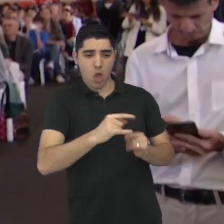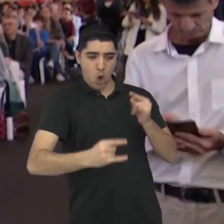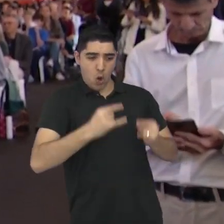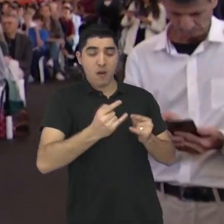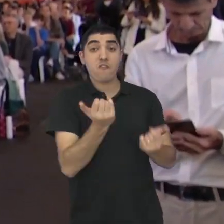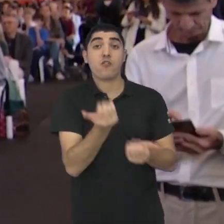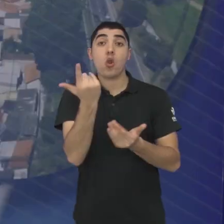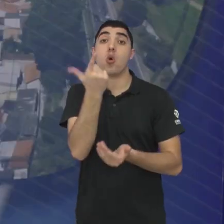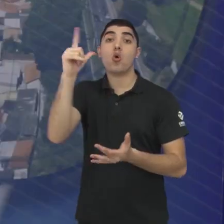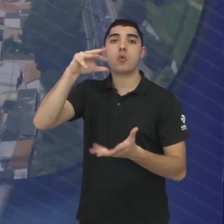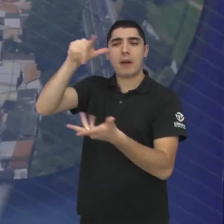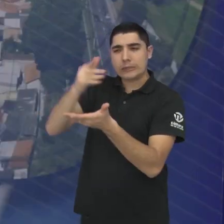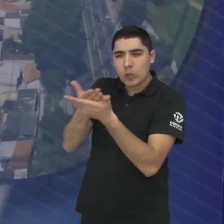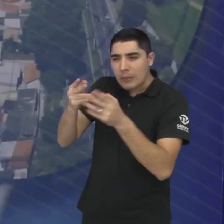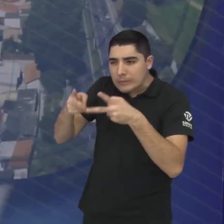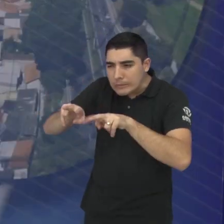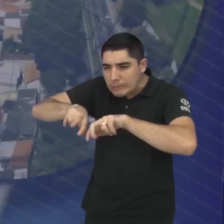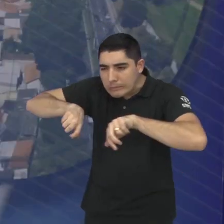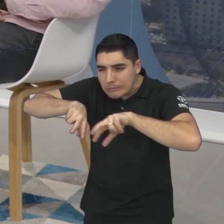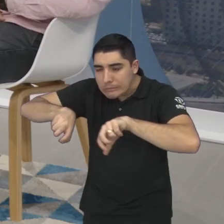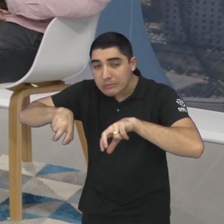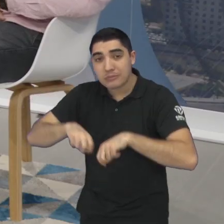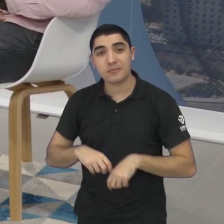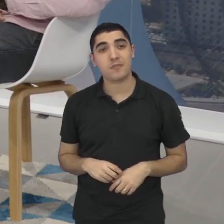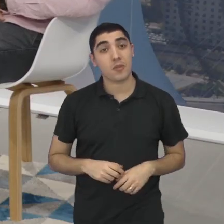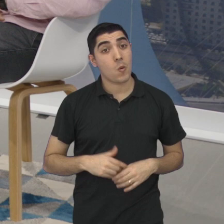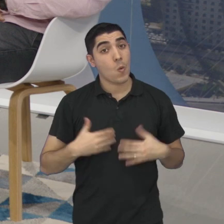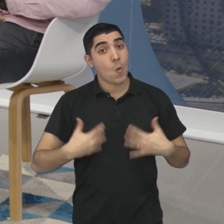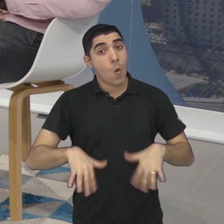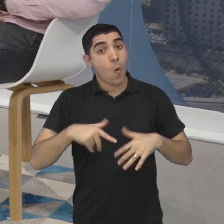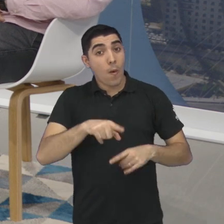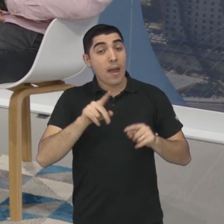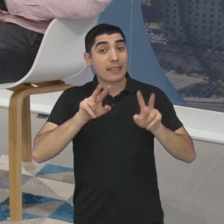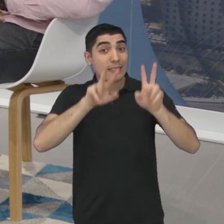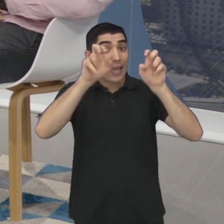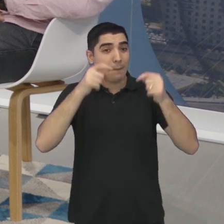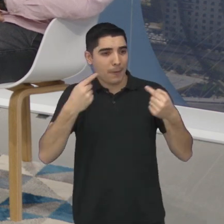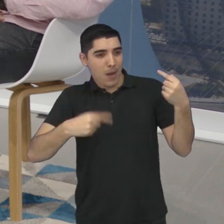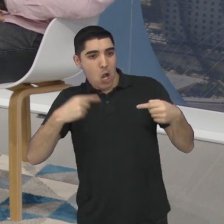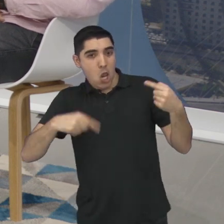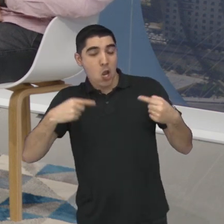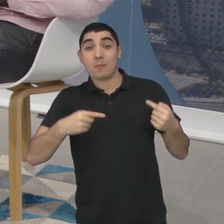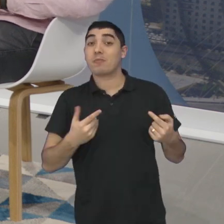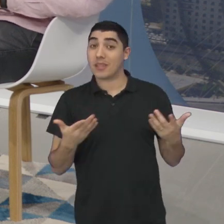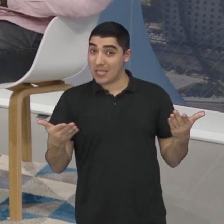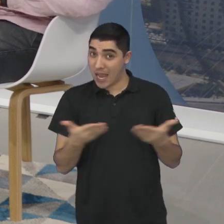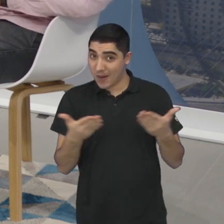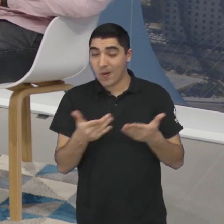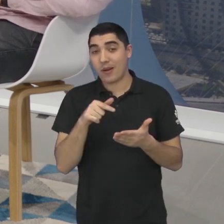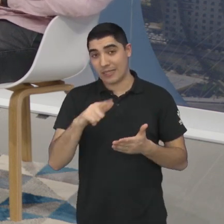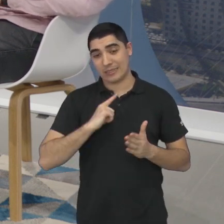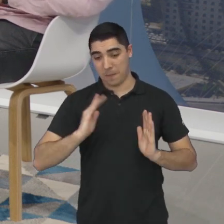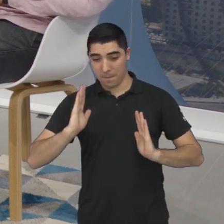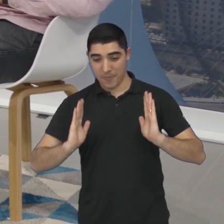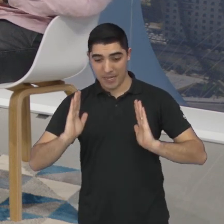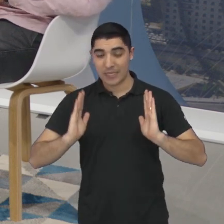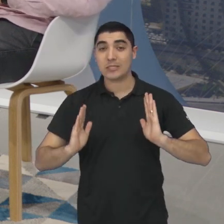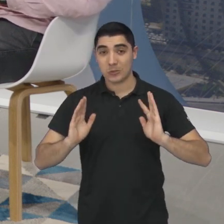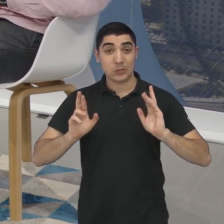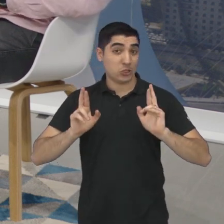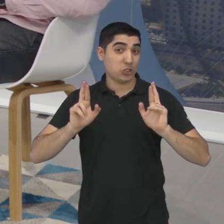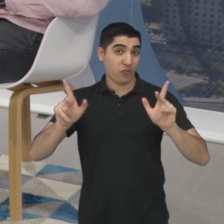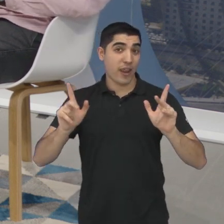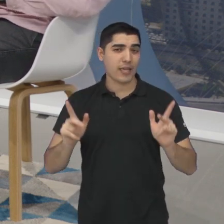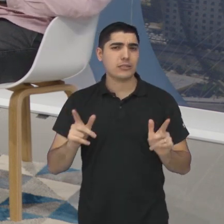em outros planetas, hein? Eita, assunto polêmico, né, professor? Ainda mais nesse momento que a gente está vivendo, né?